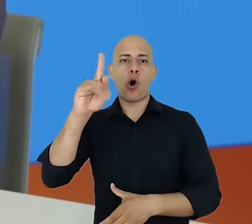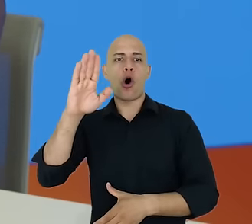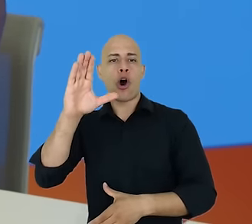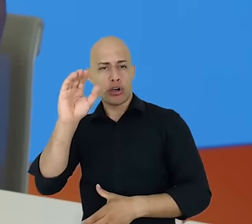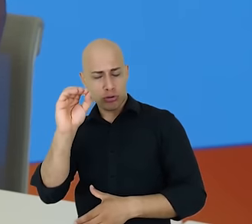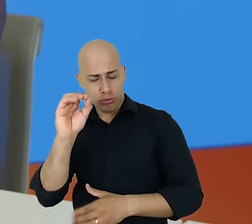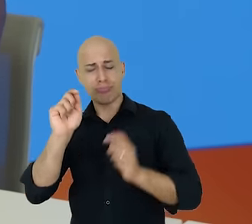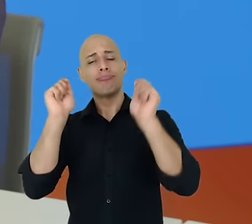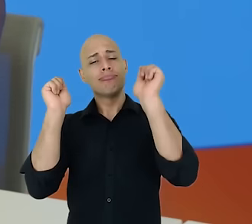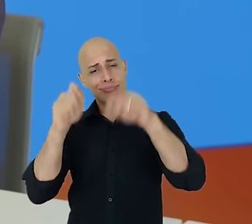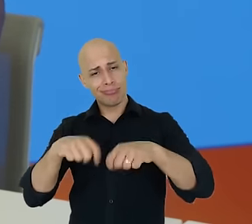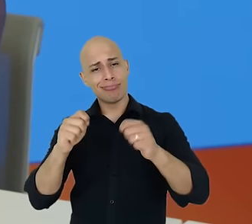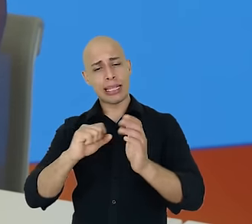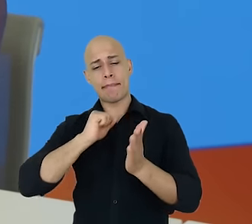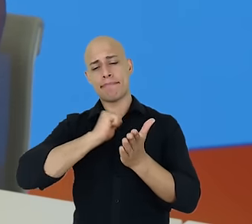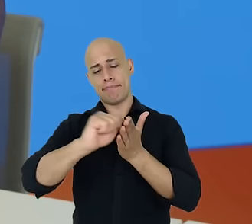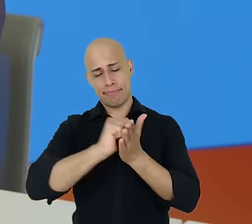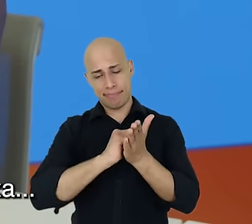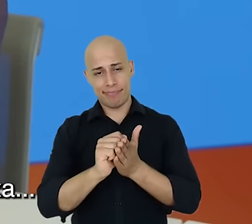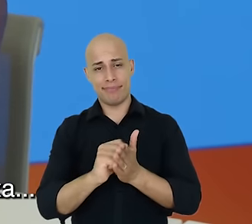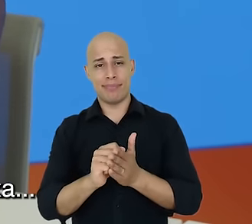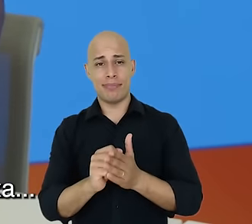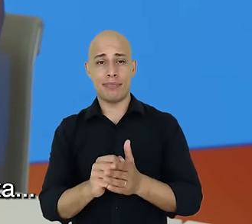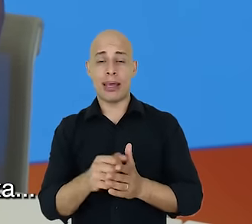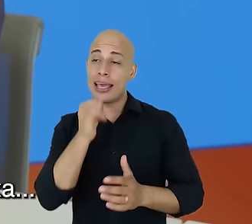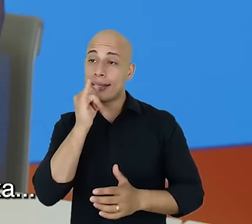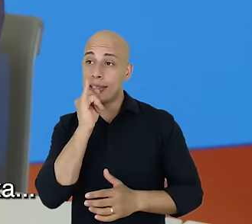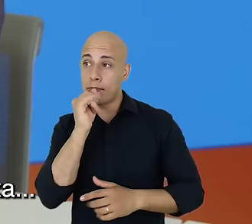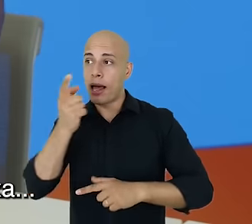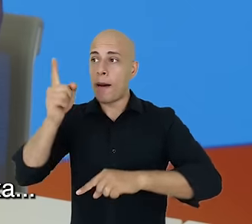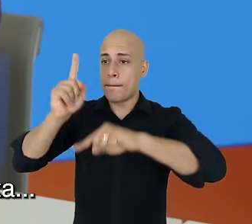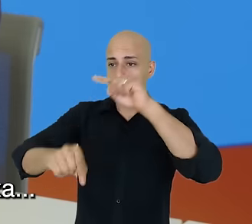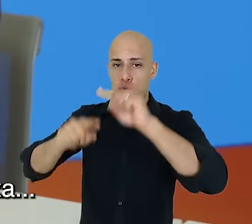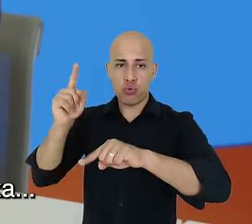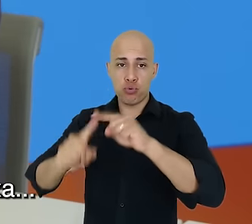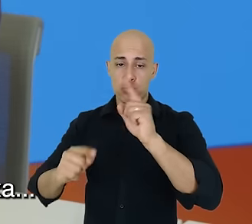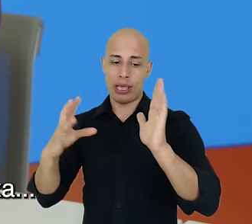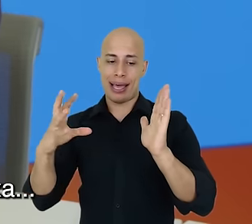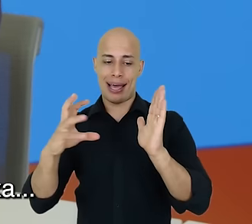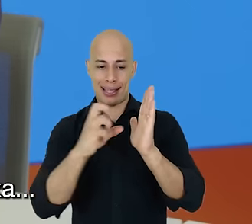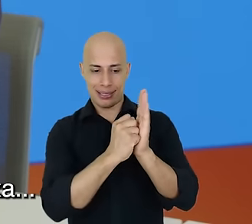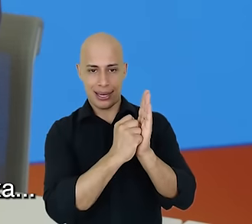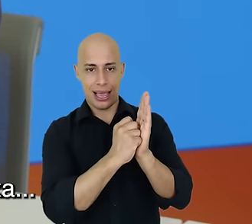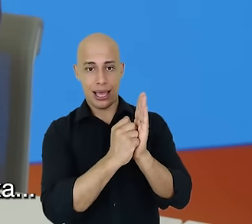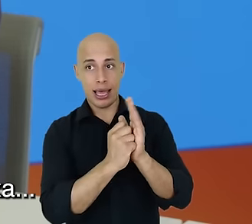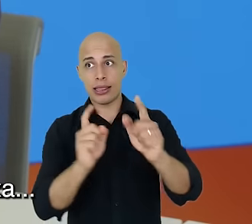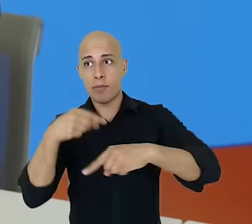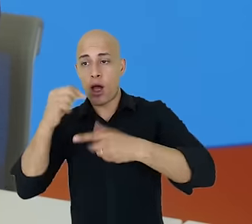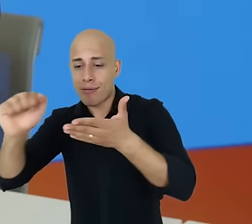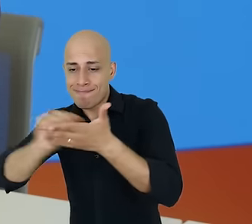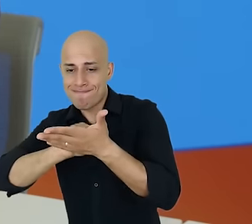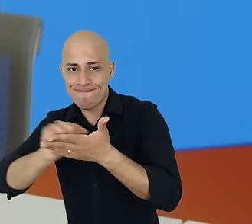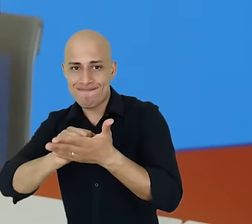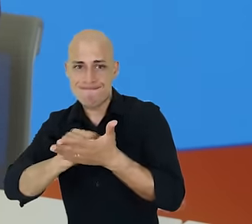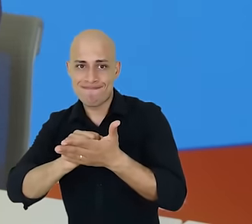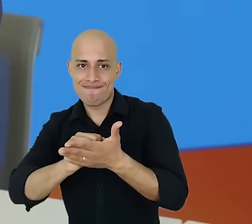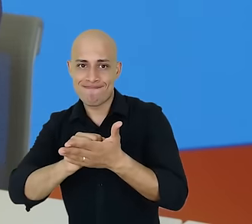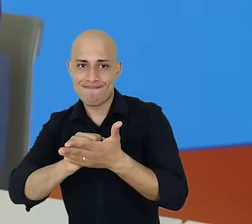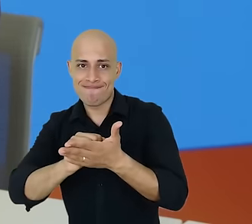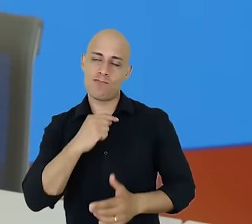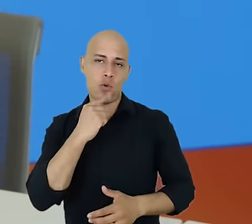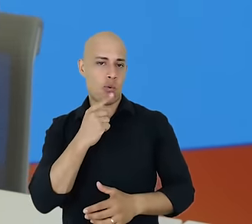isso possibilita fazer agora cadastro de produto ele já não deixa cadastro de produto ele deixa eh você tem que